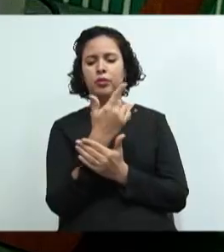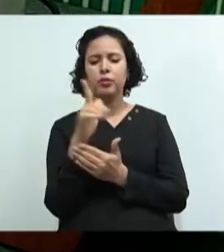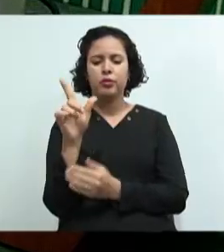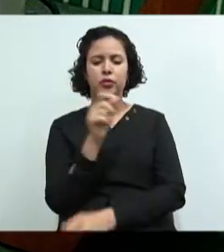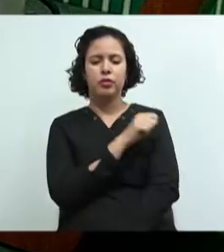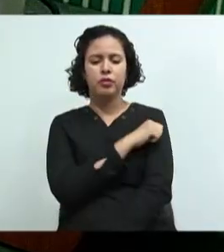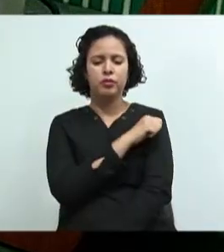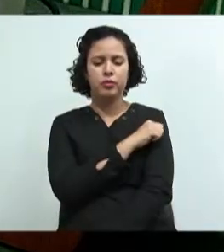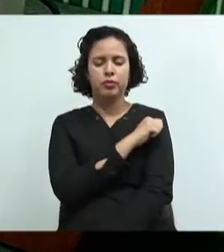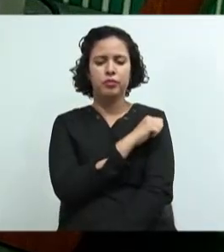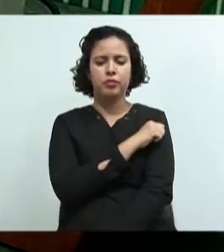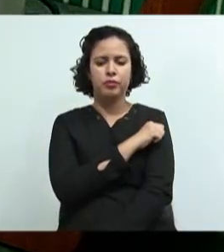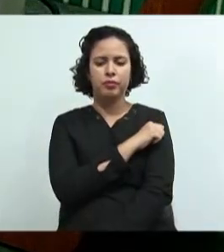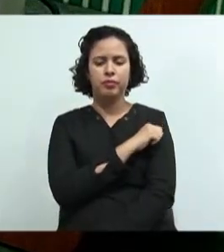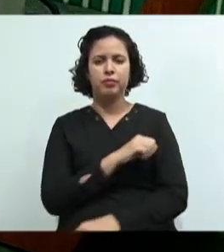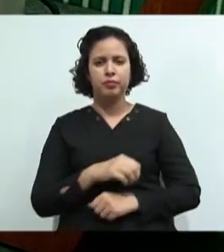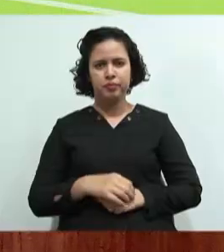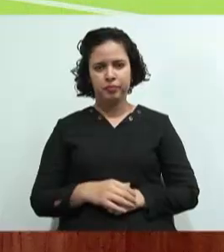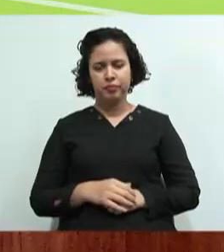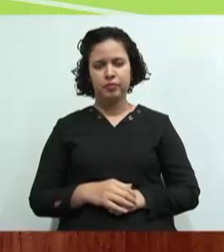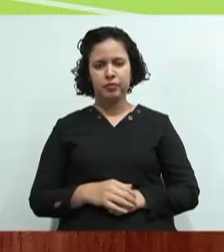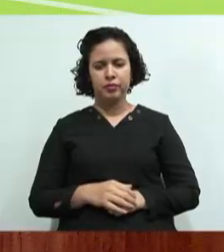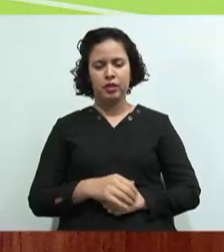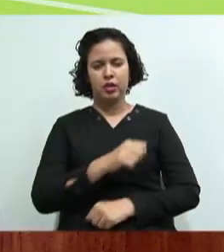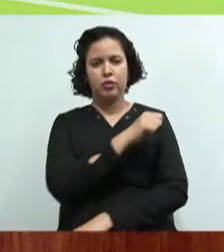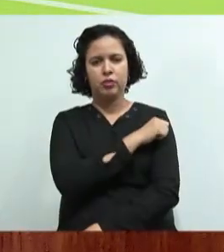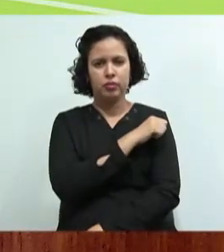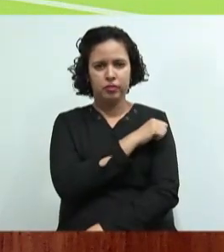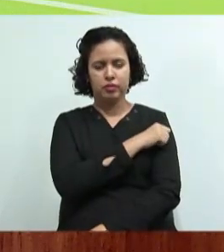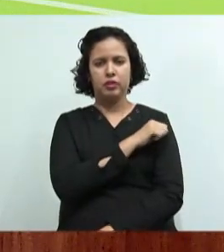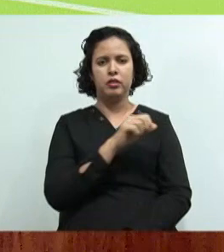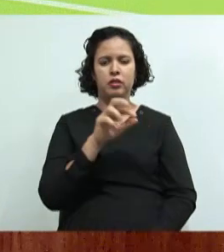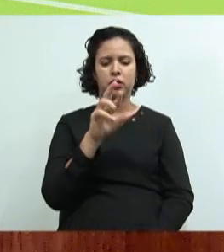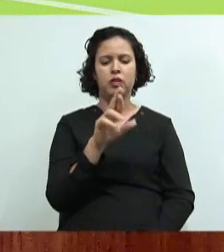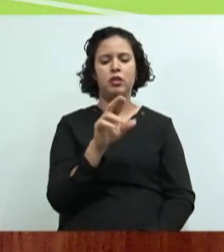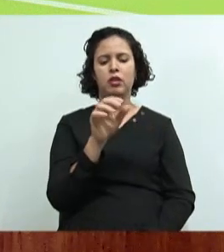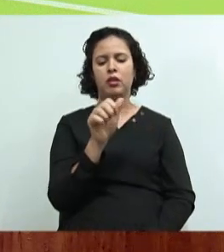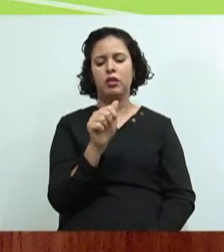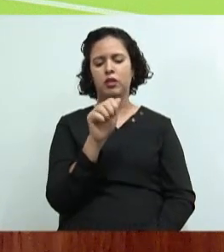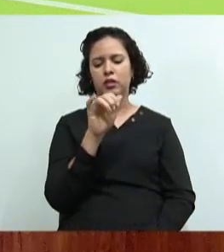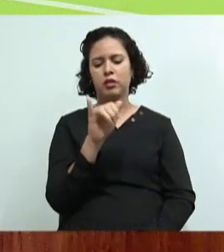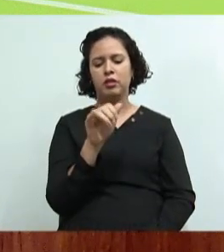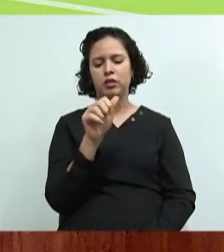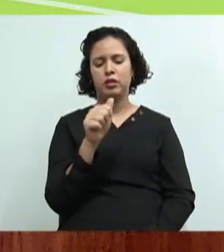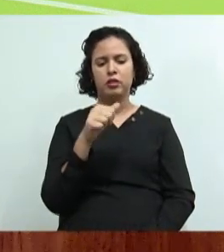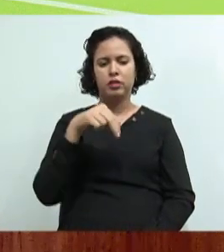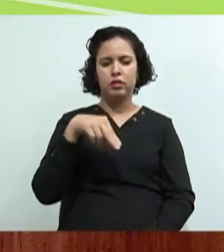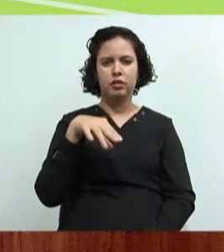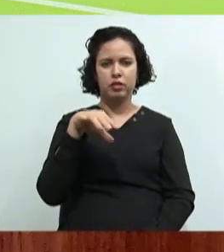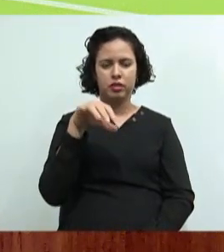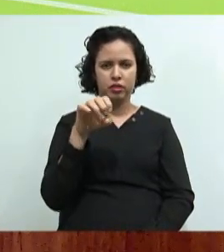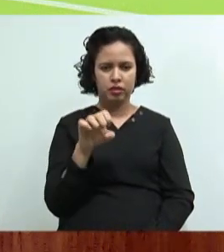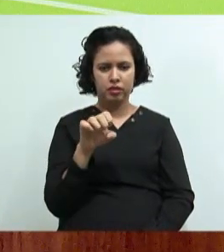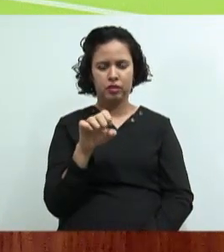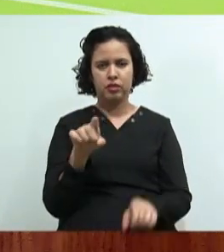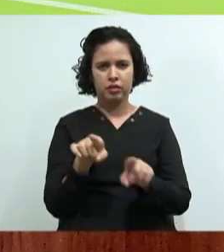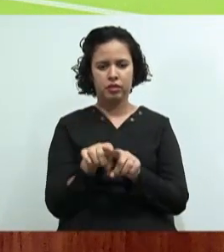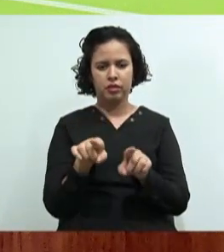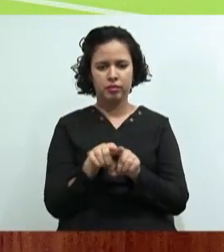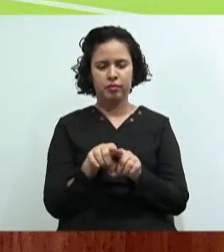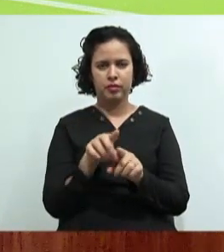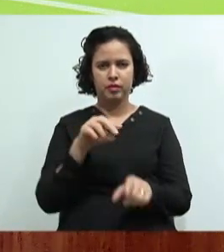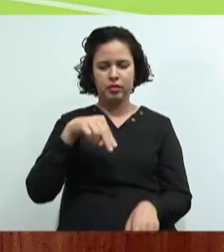Nós recebemos aqui da aluna Rayane, ela não identificou a escola ainda, e também da